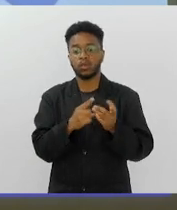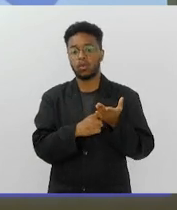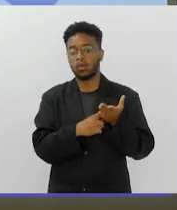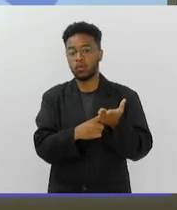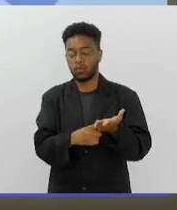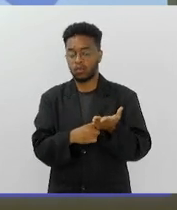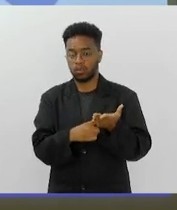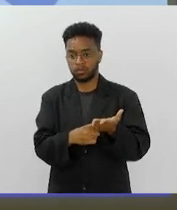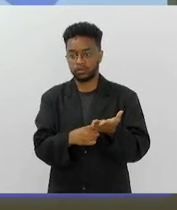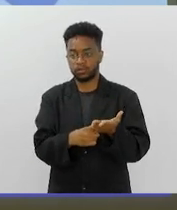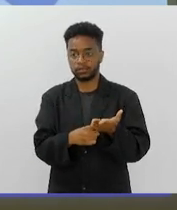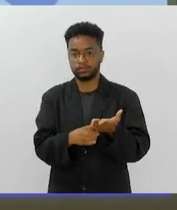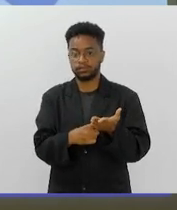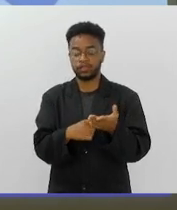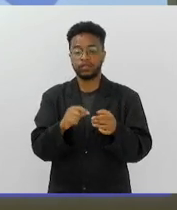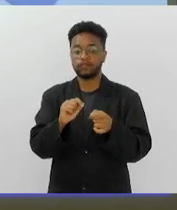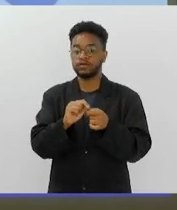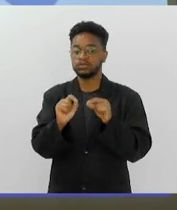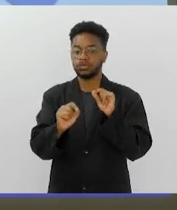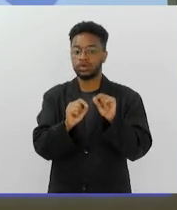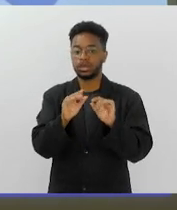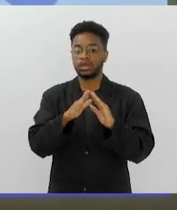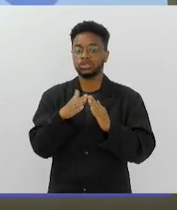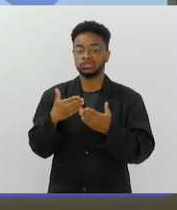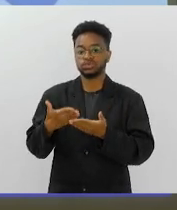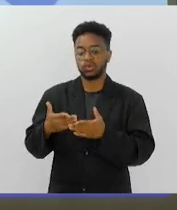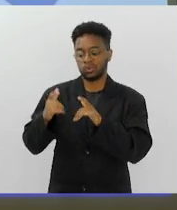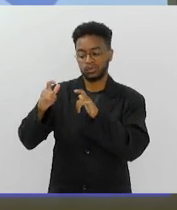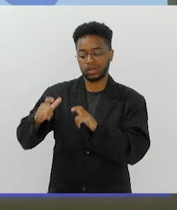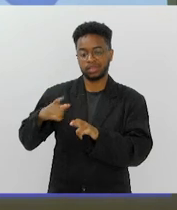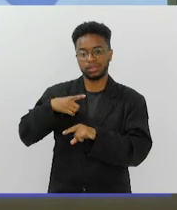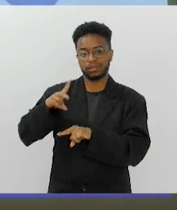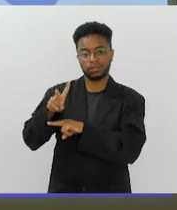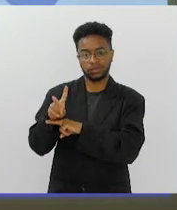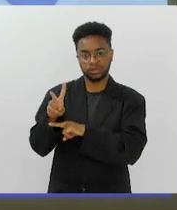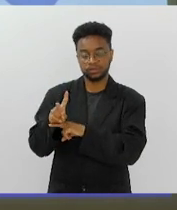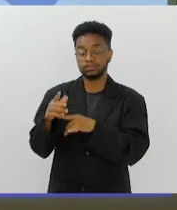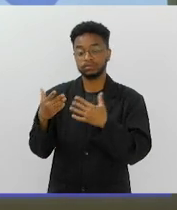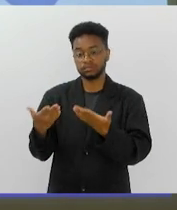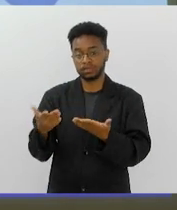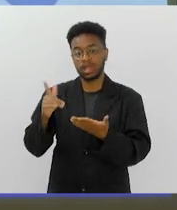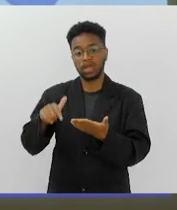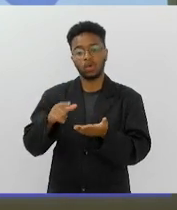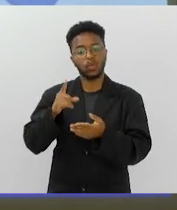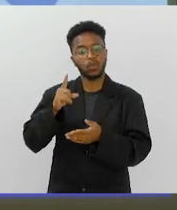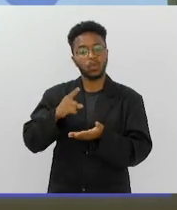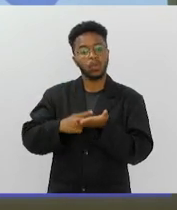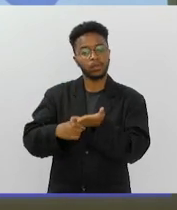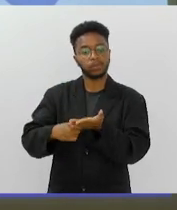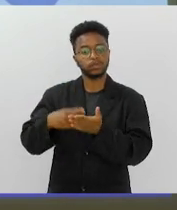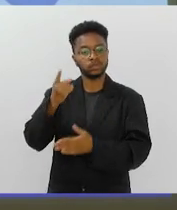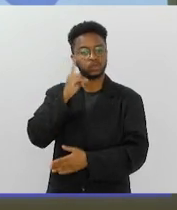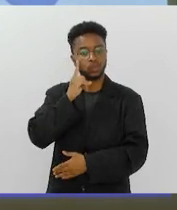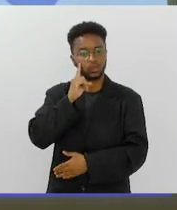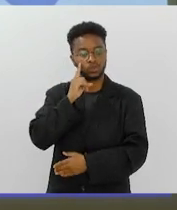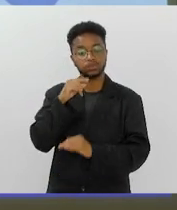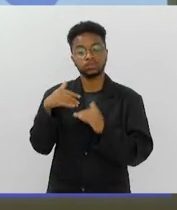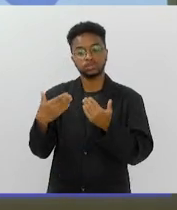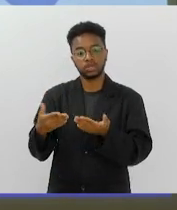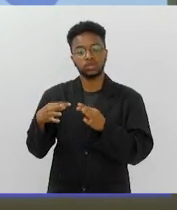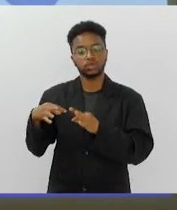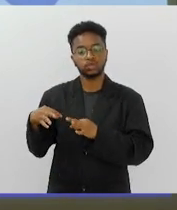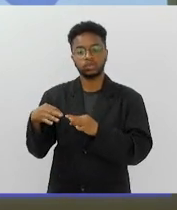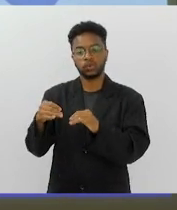fazer com que a escola seja um local de proteção. E esse é um compromisso diário, né? E todas as ações que